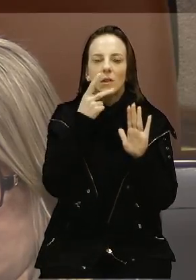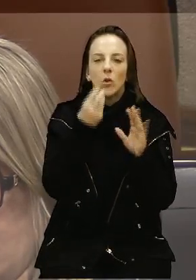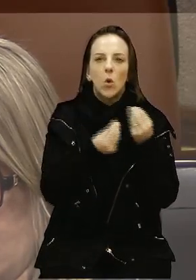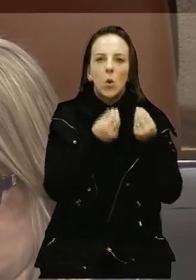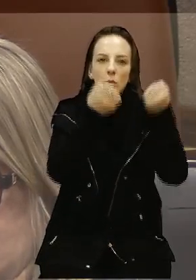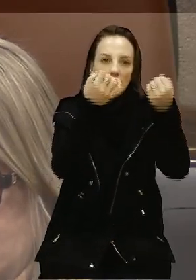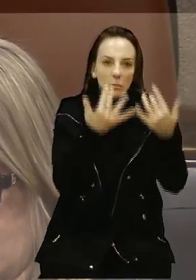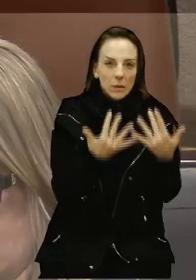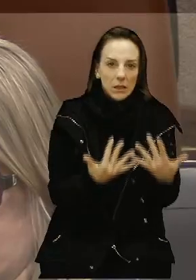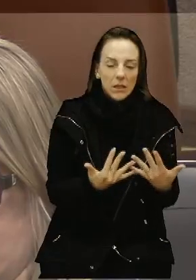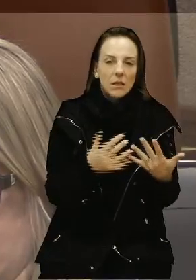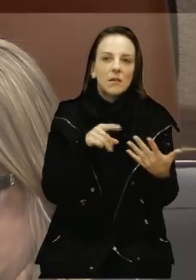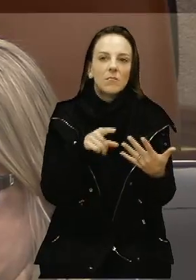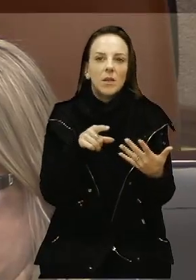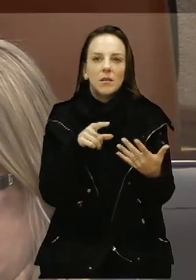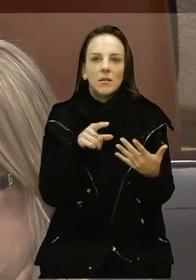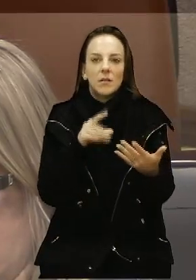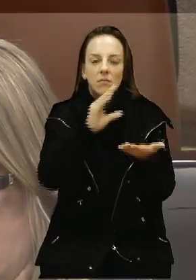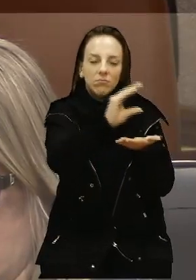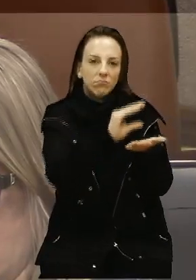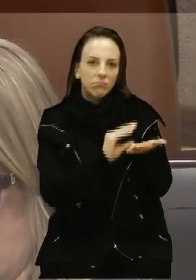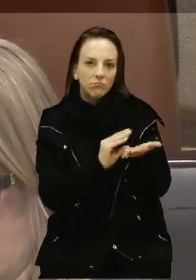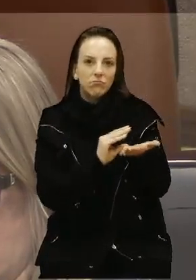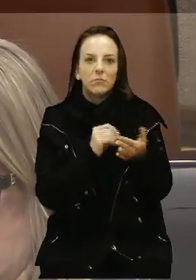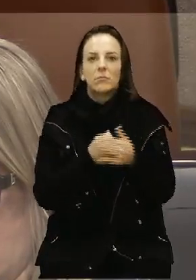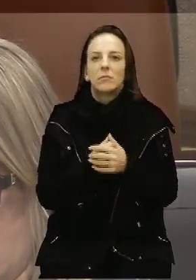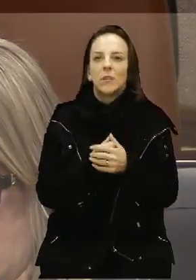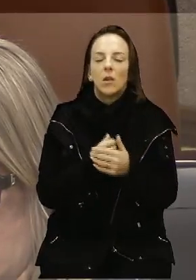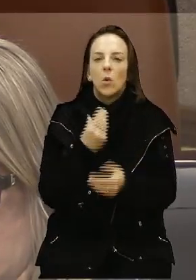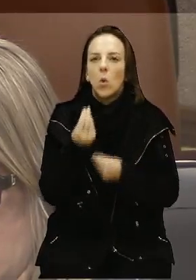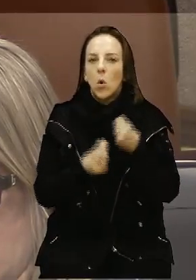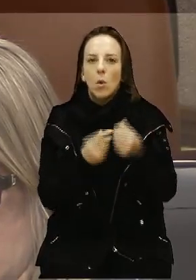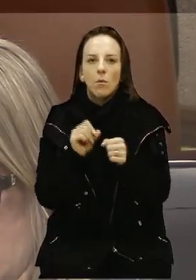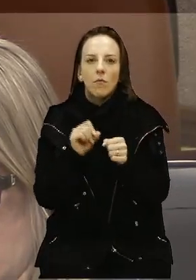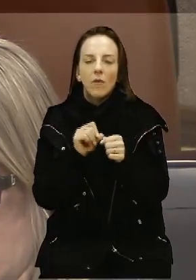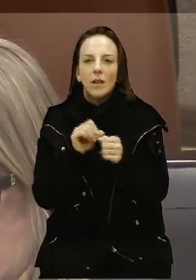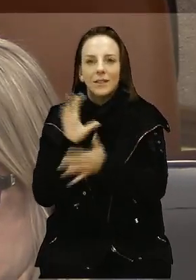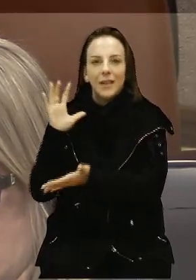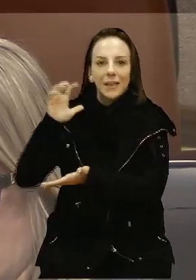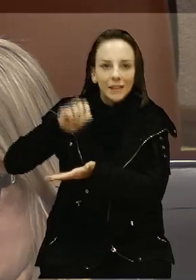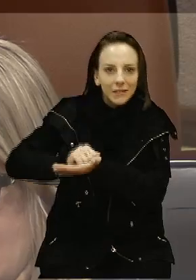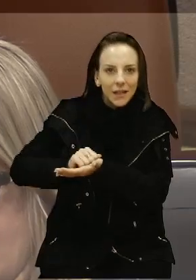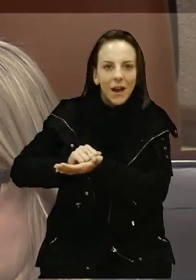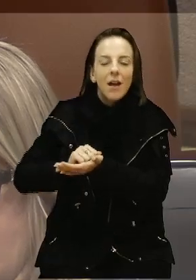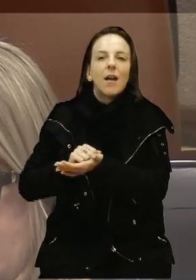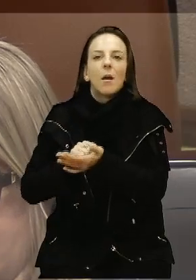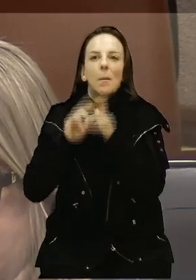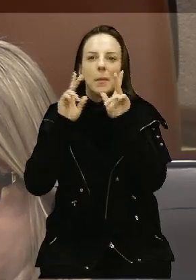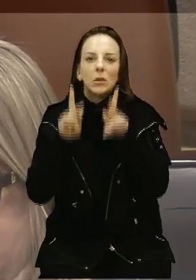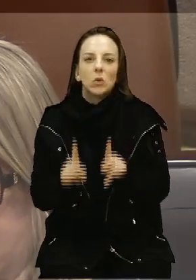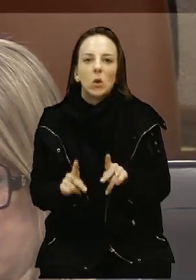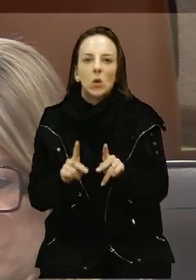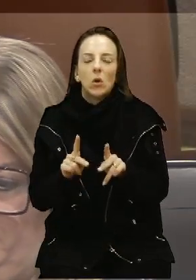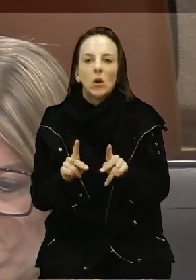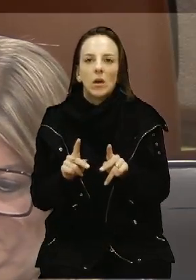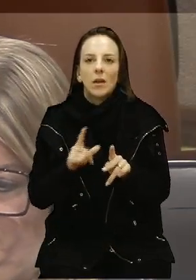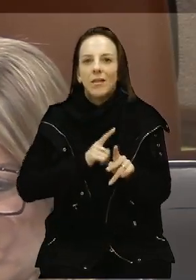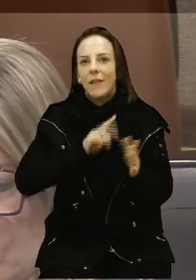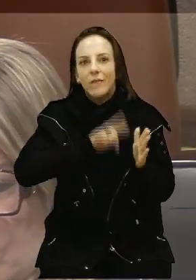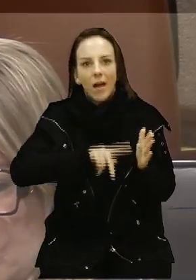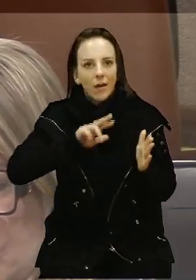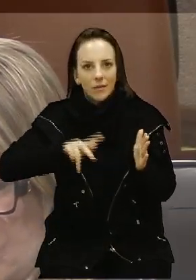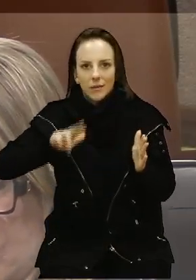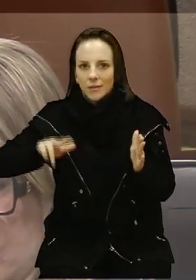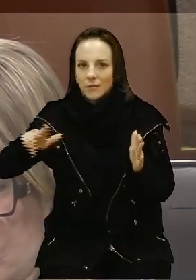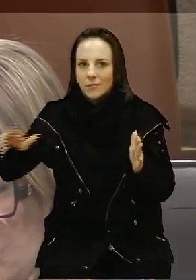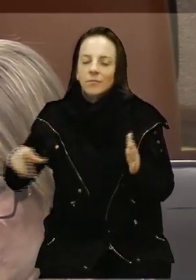contas de recursos públicos recebidos, enfim, como faz para se cadastrar as pessoas. É toda uma série de questionamentos que a gente pode estar